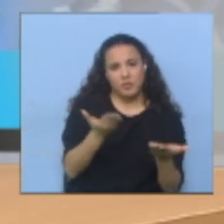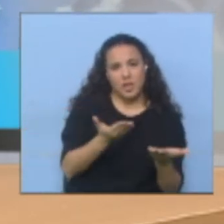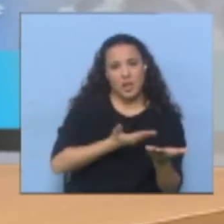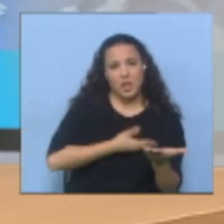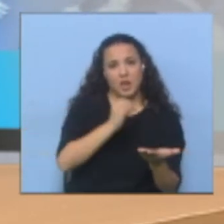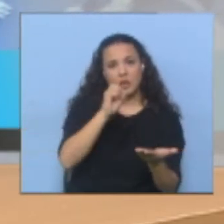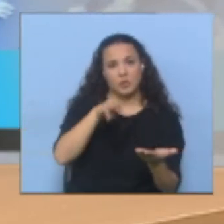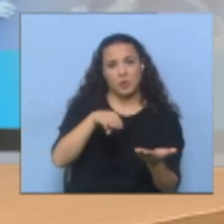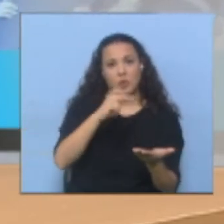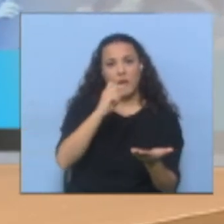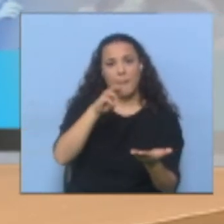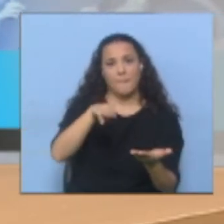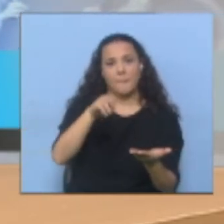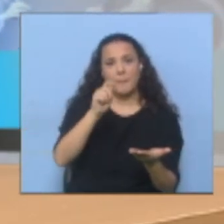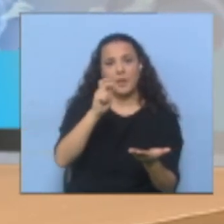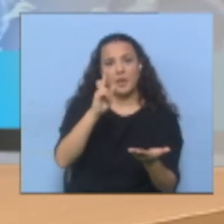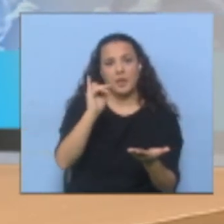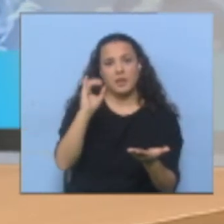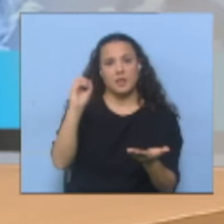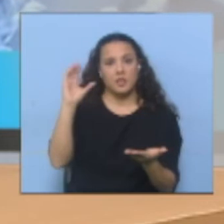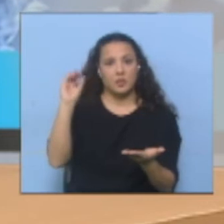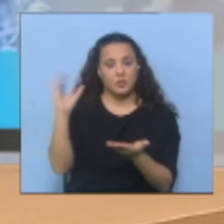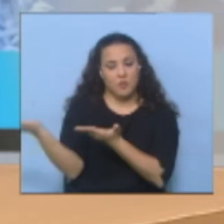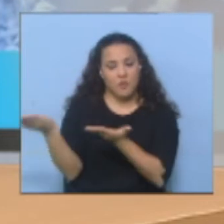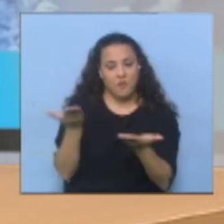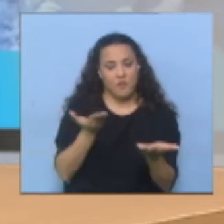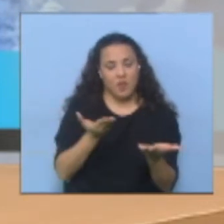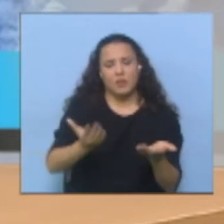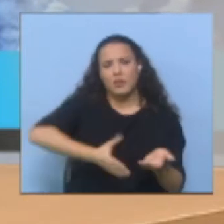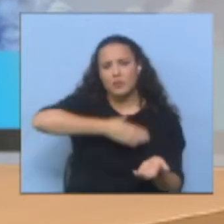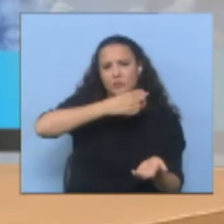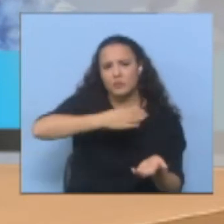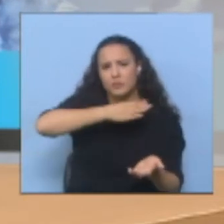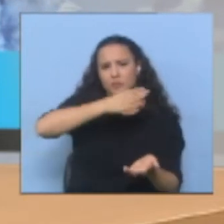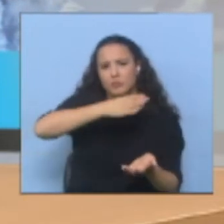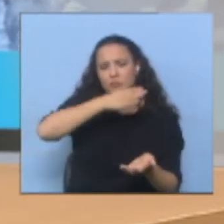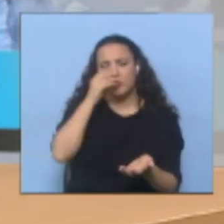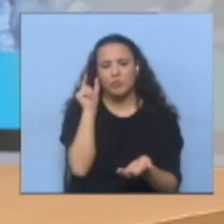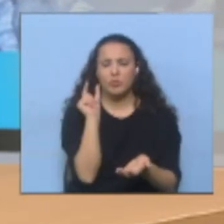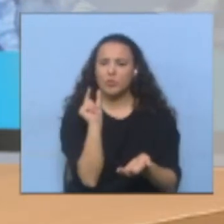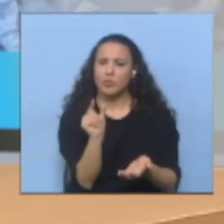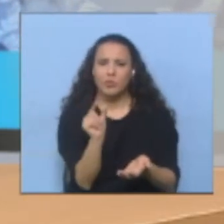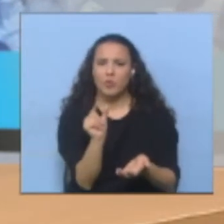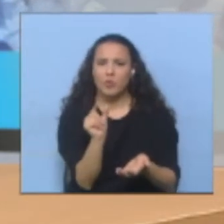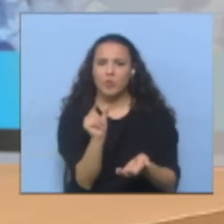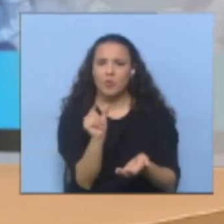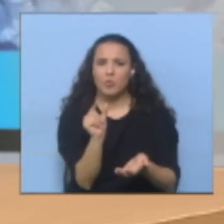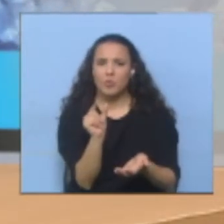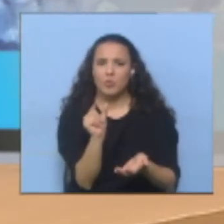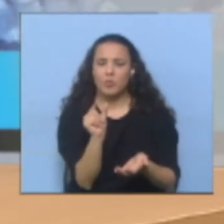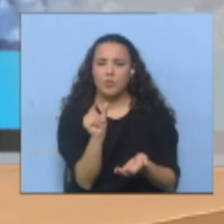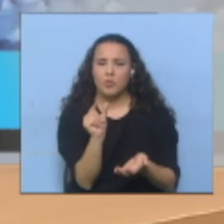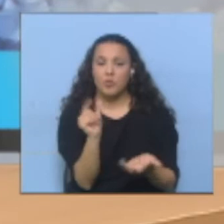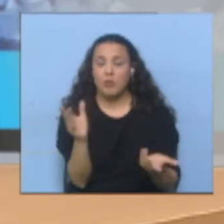Aguiar para nos poder falar um bocadinho daquilo que já for possível falar sobre